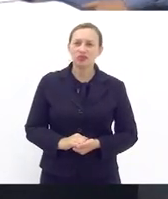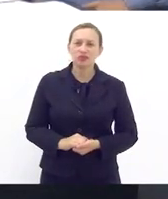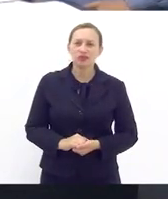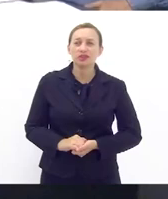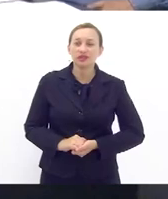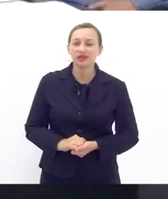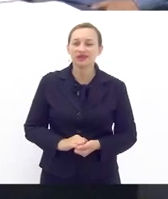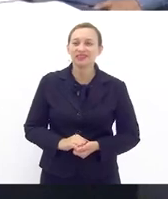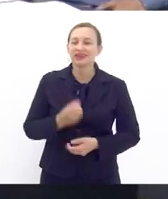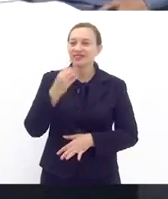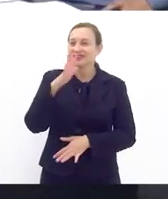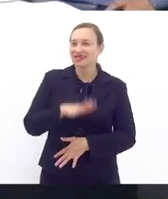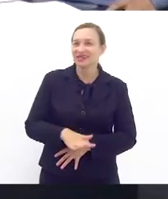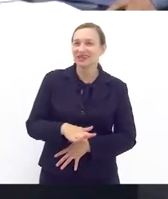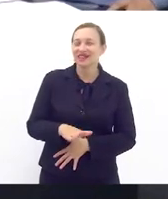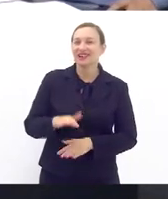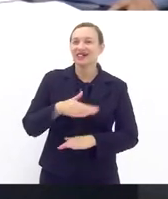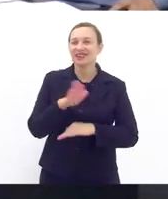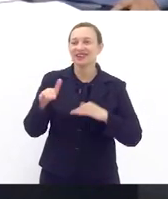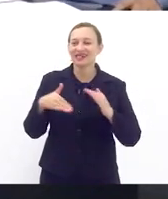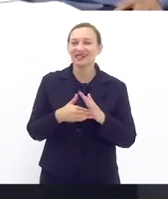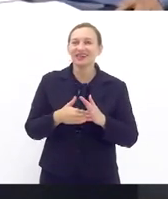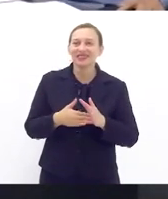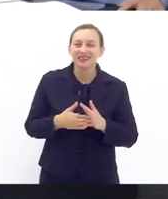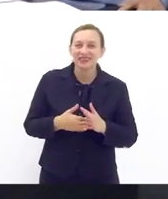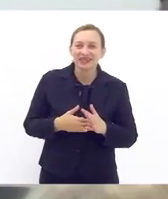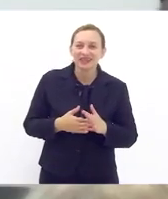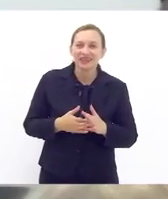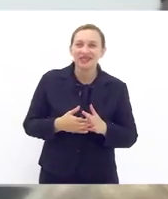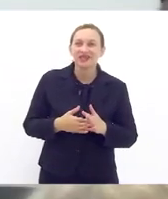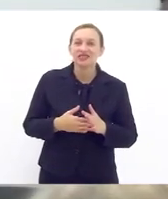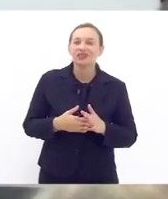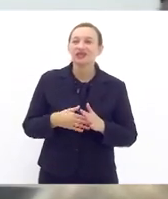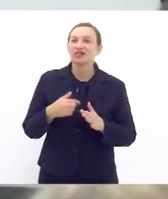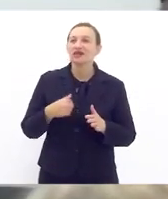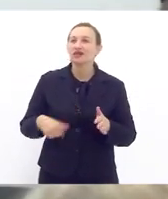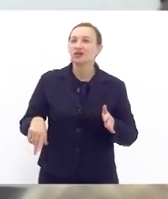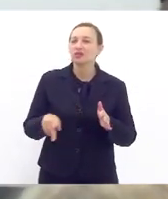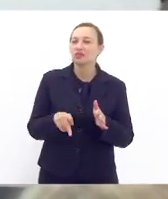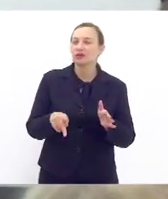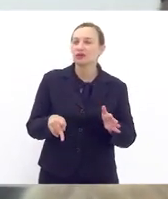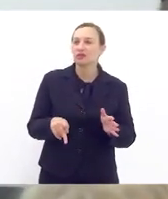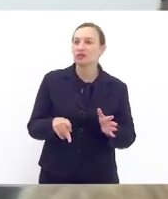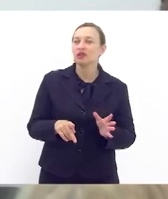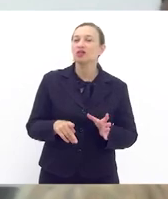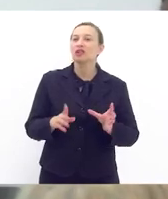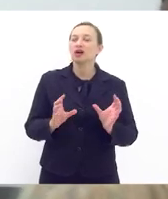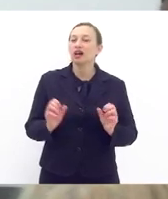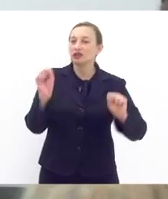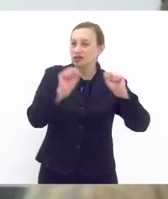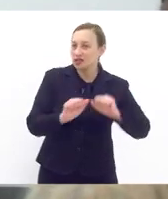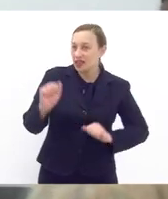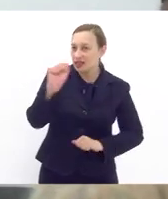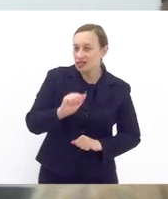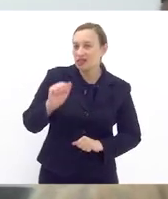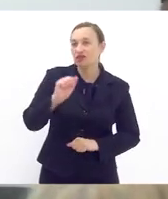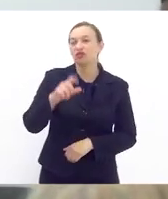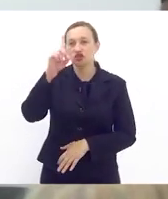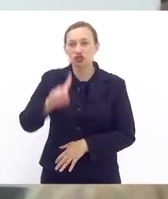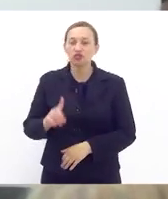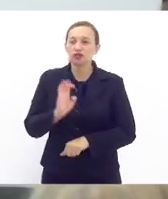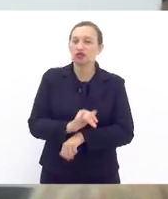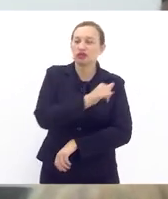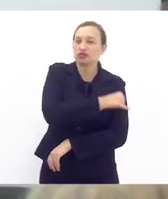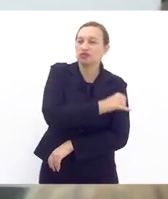Boa tarde a todos eu no meu Robson sardinha eu sou membro efetivo da Adélia de sucessão de diretores é do estado do Rio de